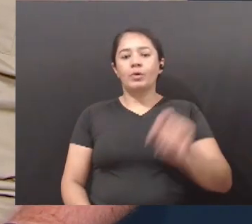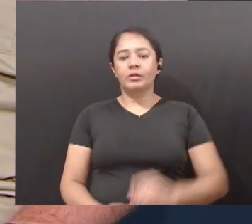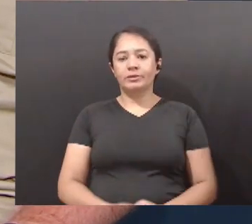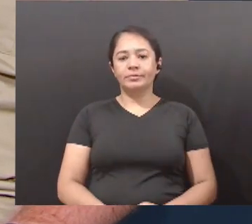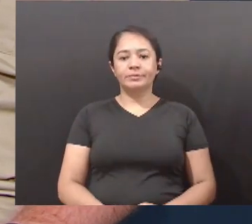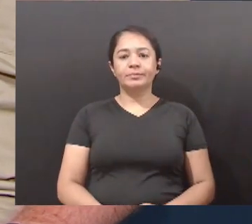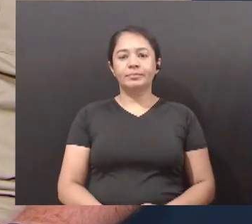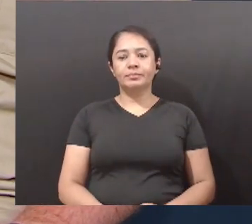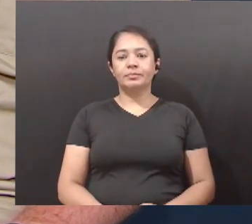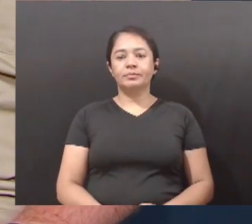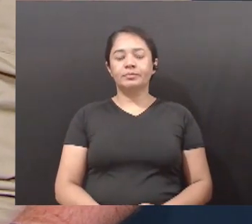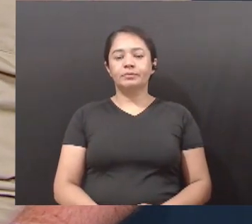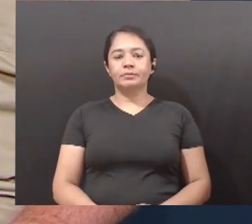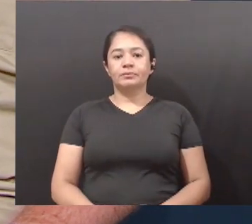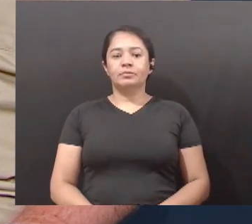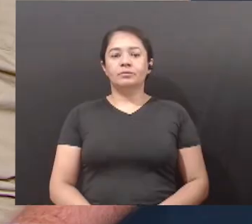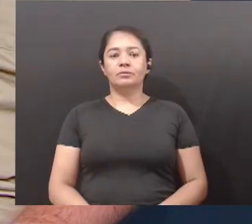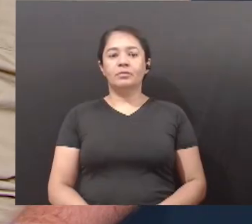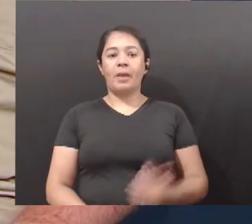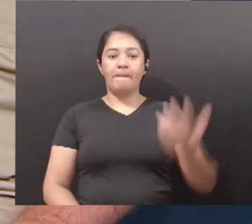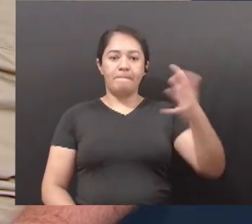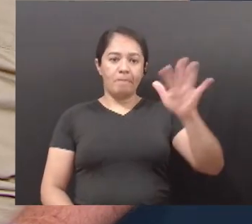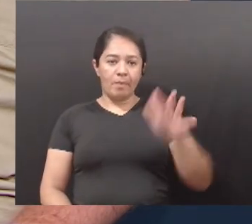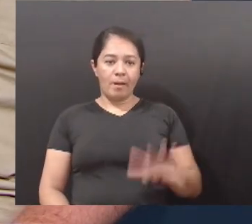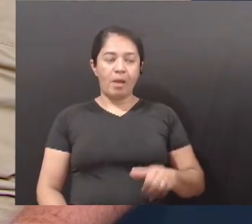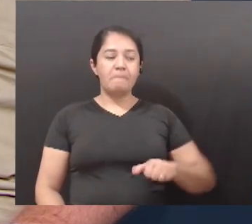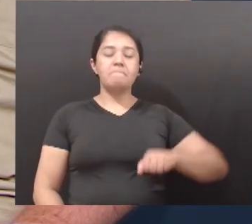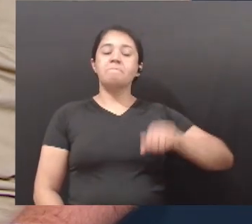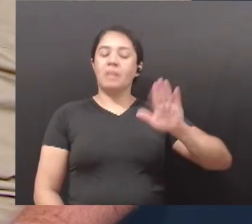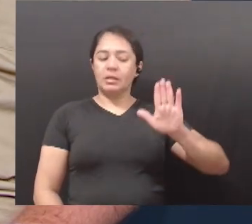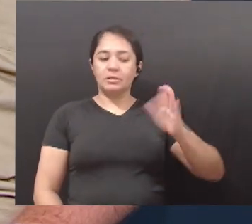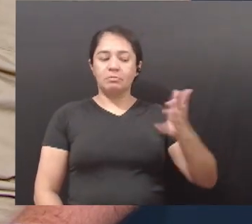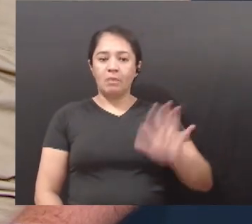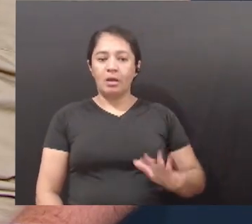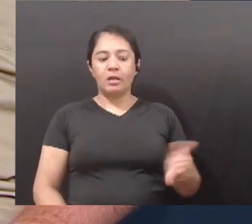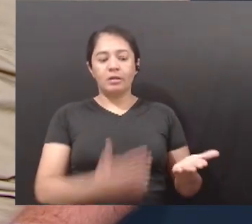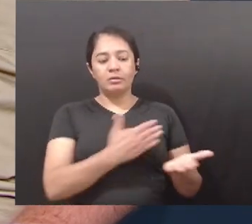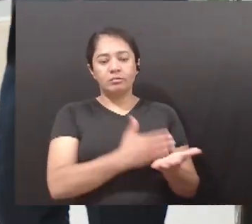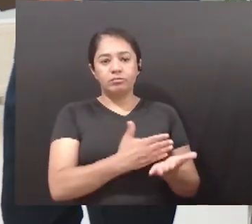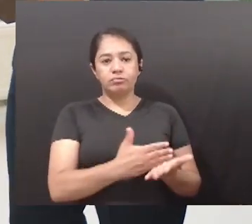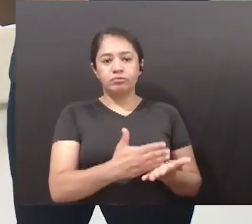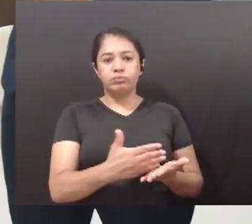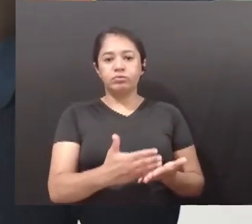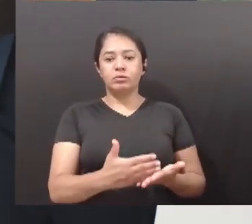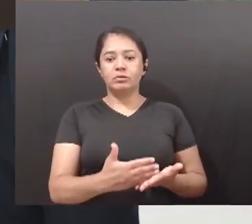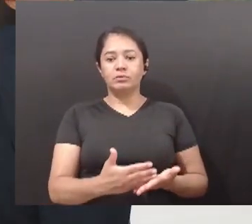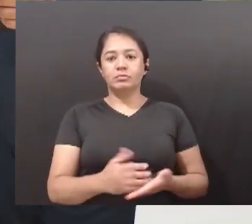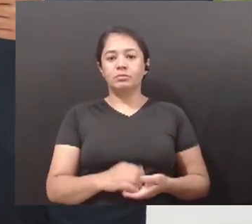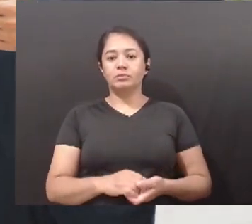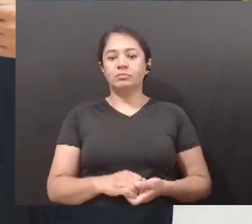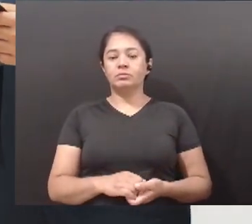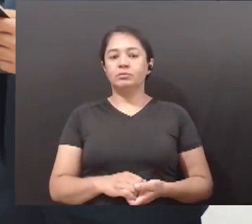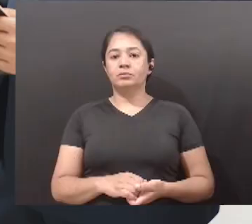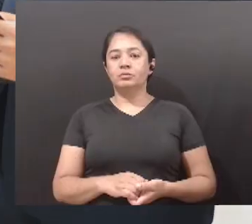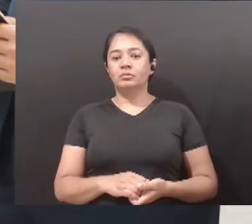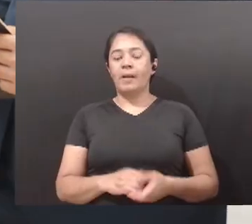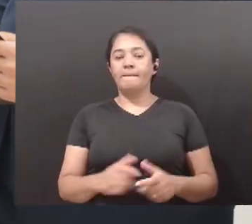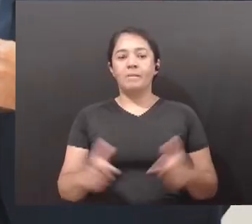questão de ser mais barato, em questão de parcelas, em muitos cenários, na maioria eu arrisco a